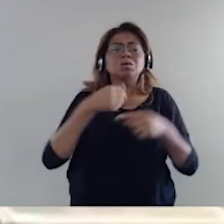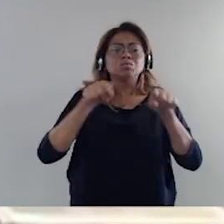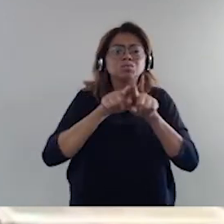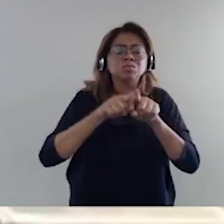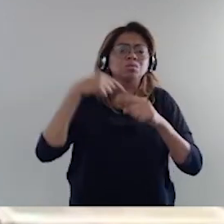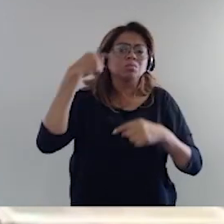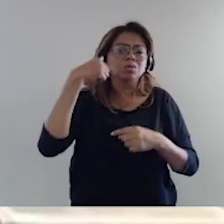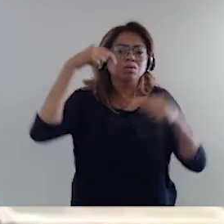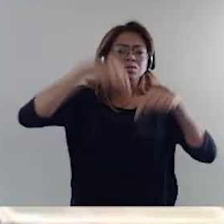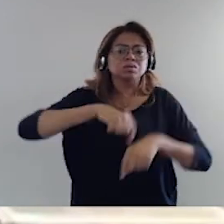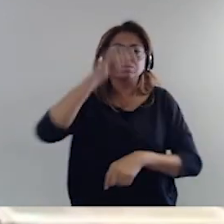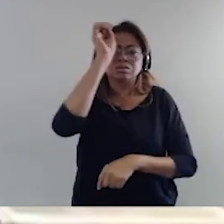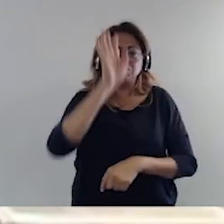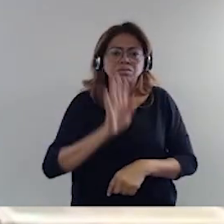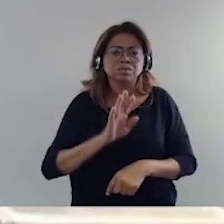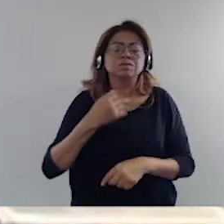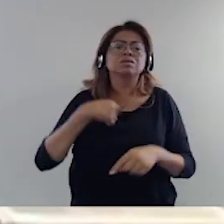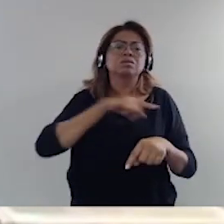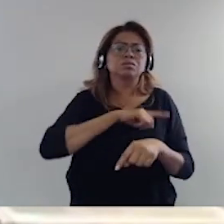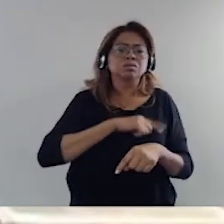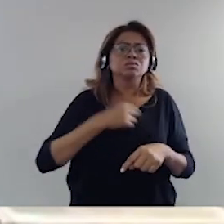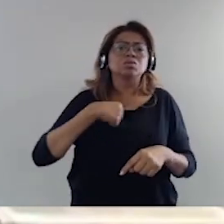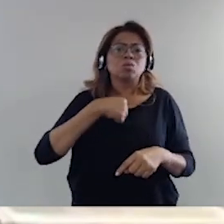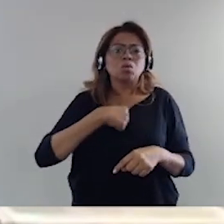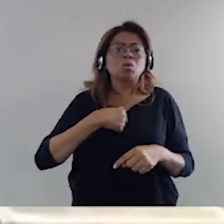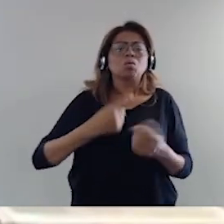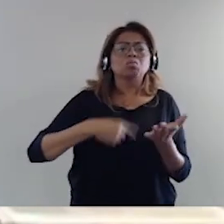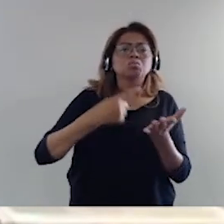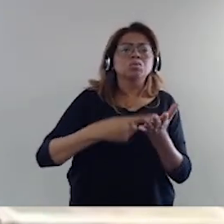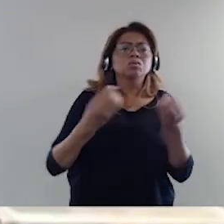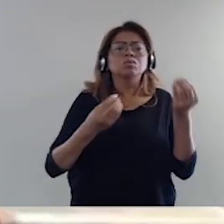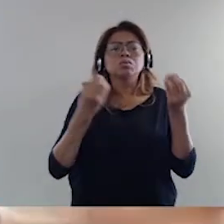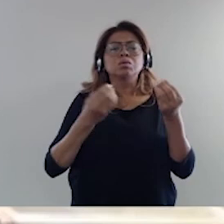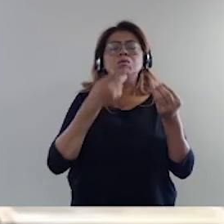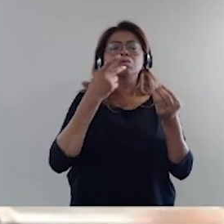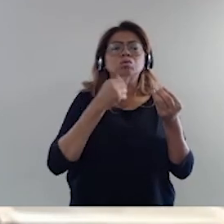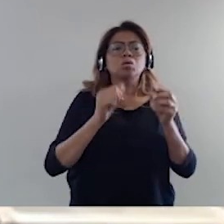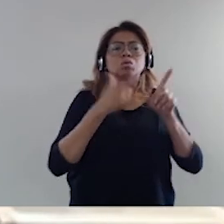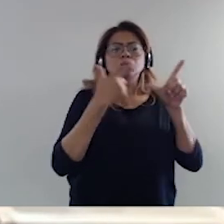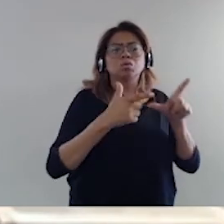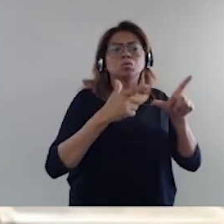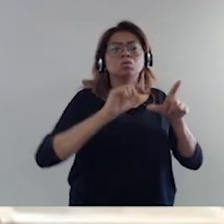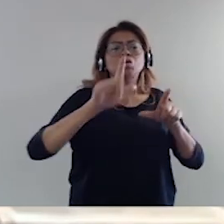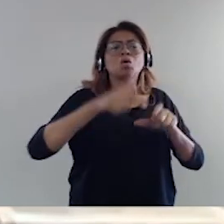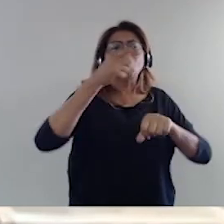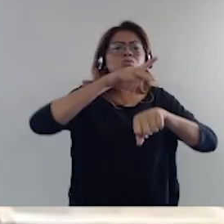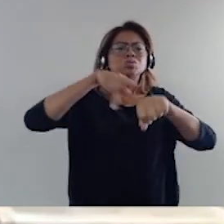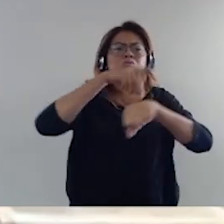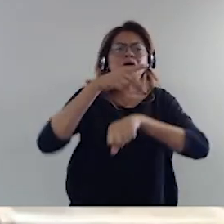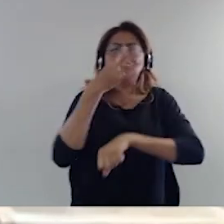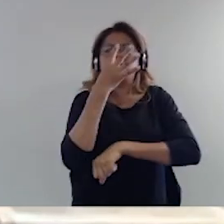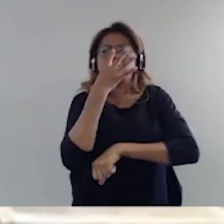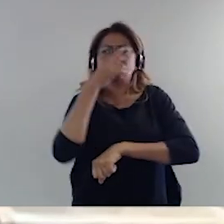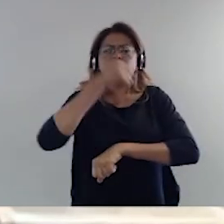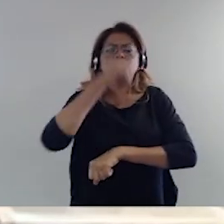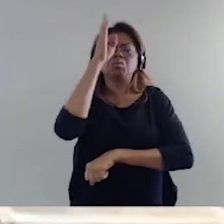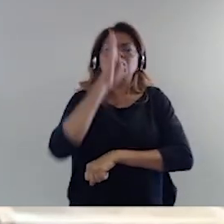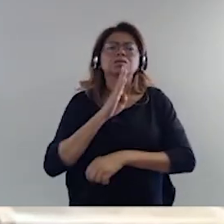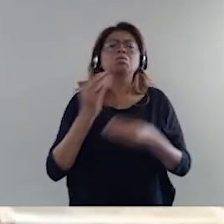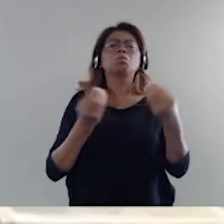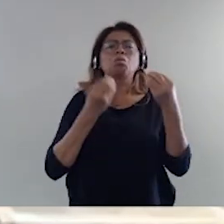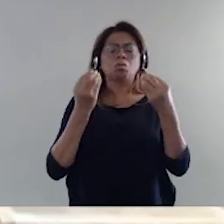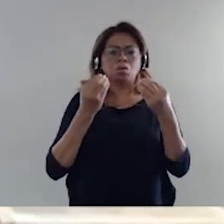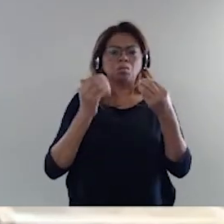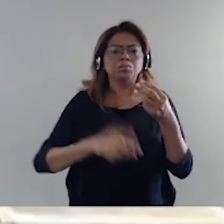comprometia gravemente no exterior em termos de imagem e já agora até em termos de comércio.